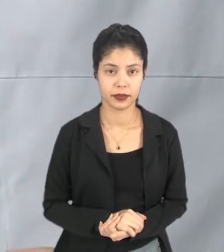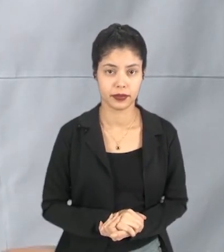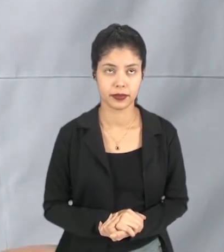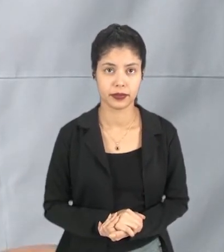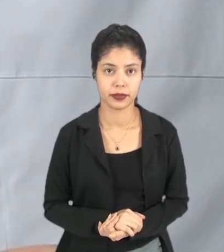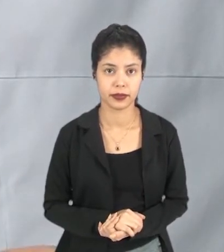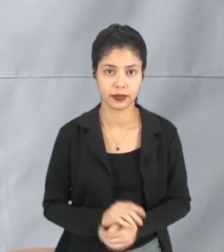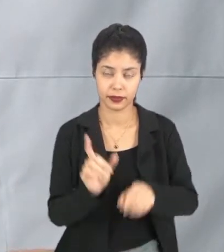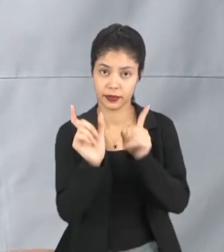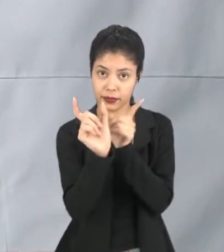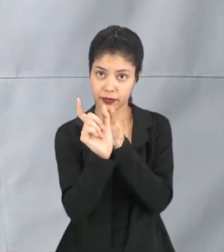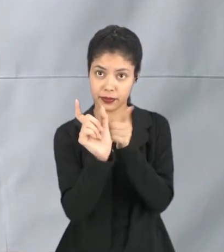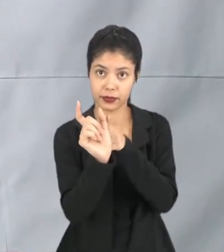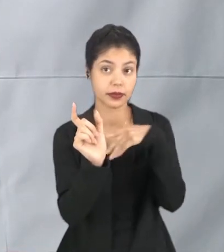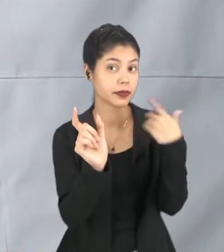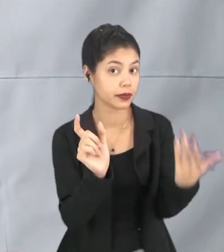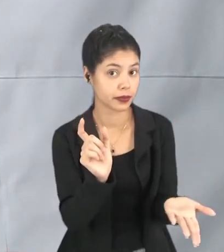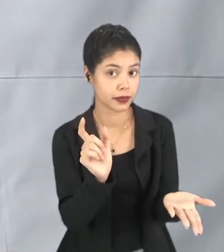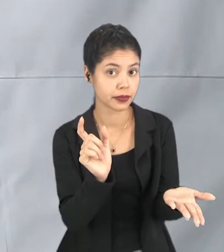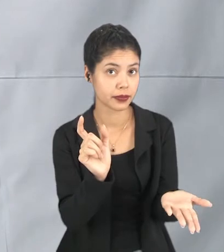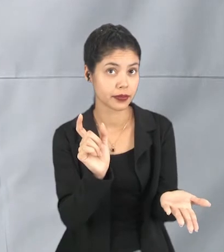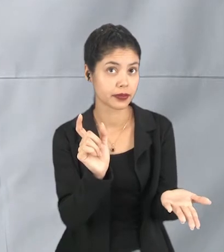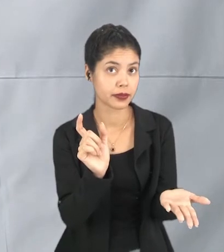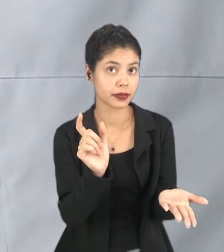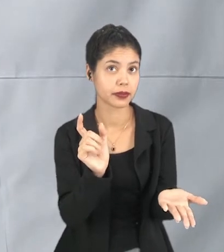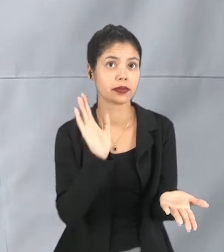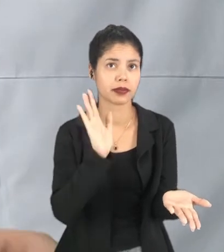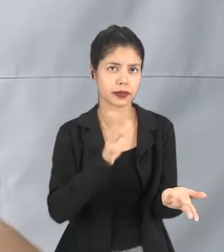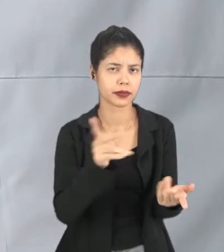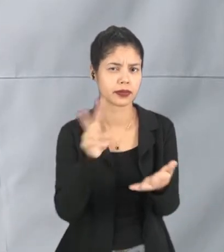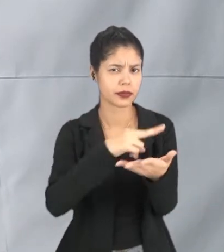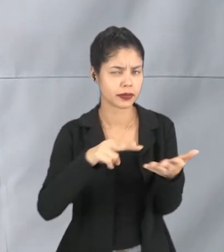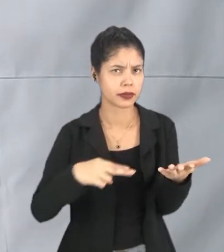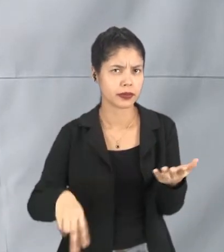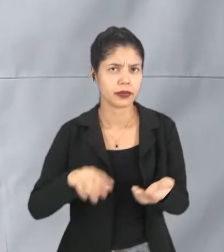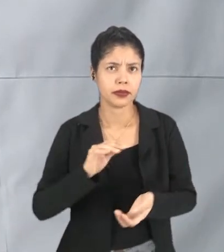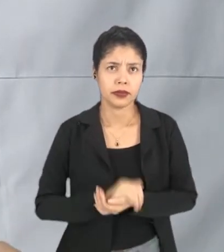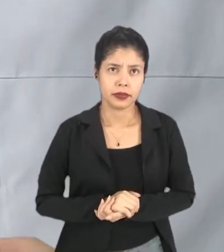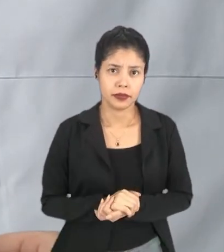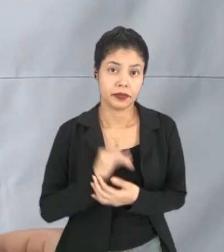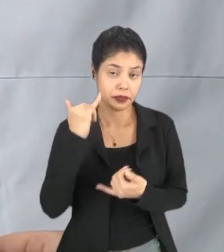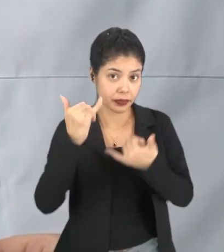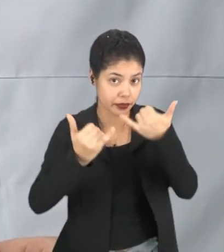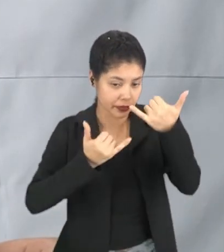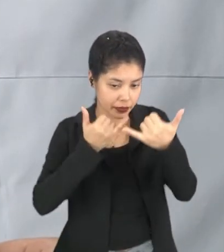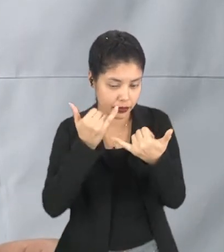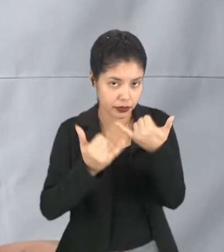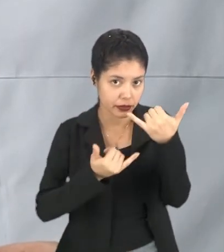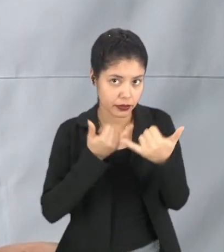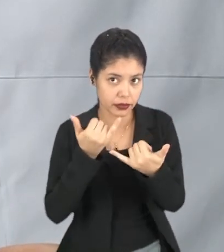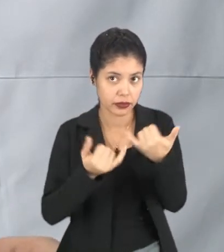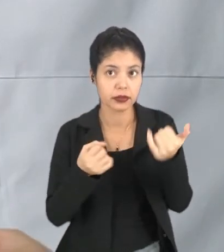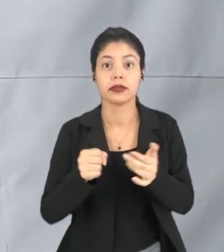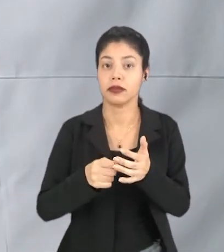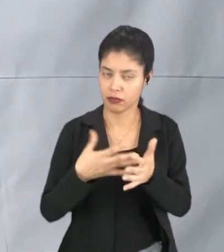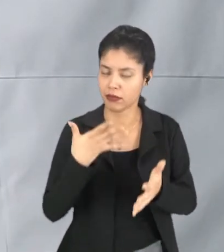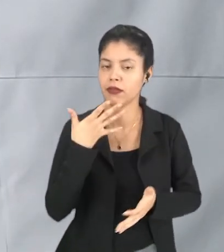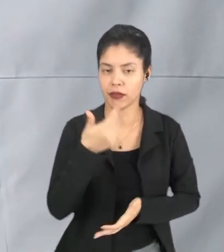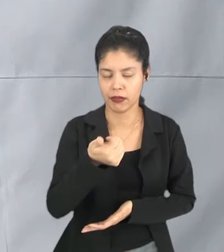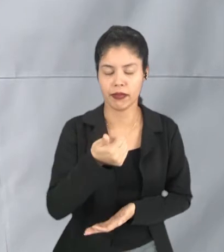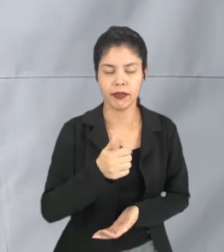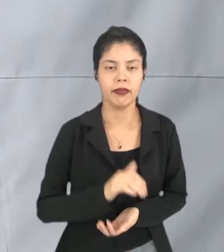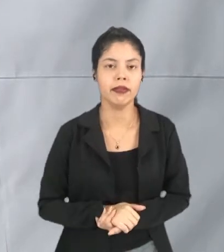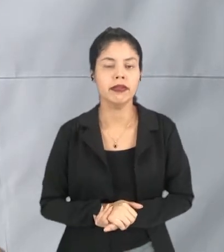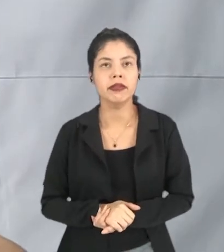E essa palavra? Já leram? Vamos ler juntos? Brincam. Muito bem.